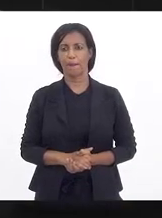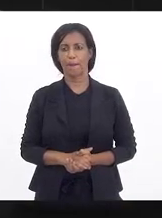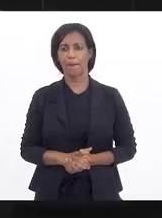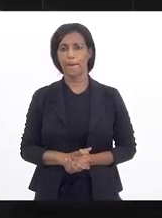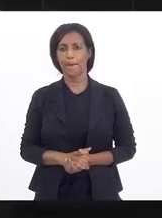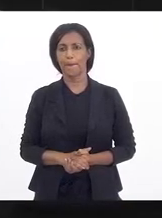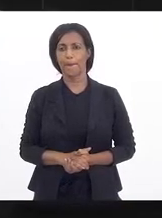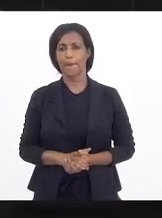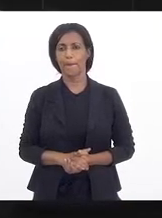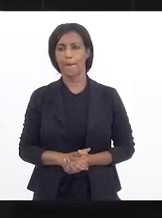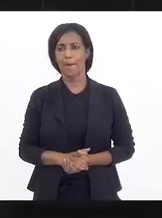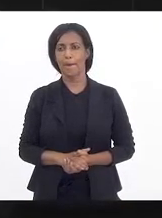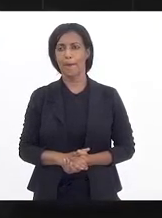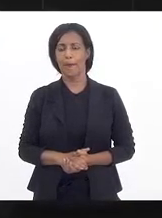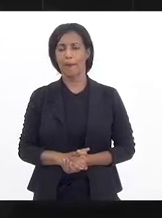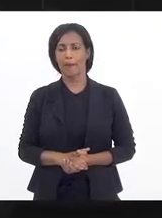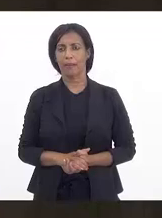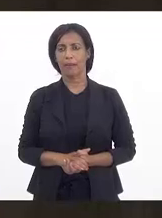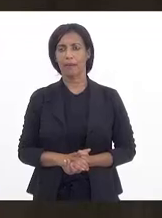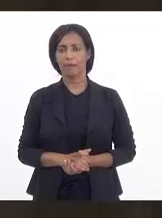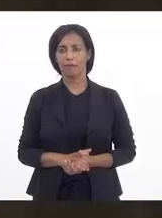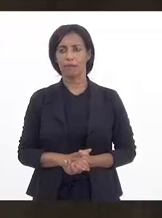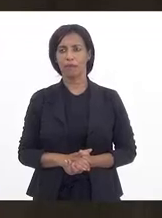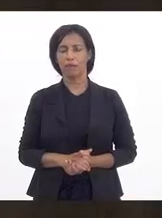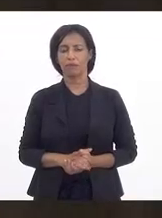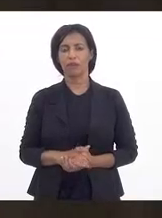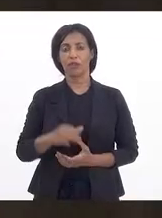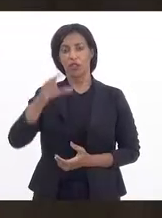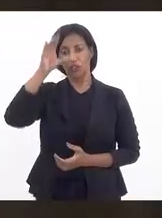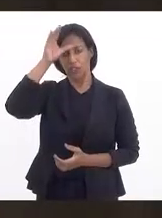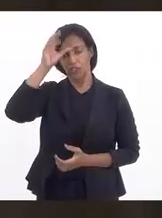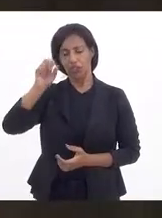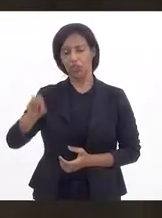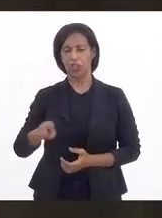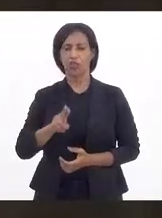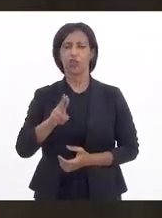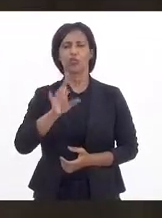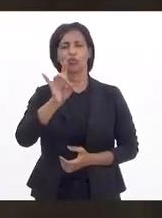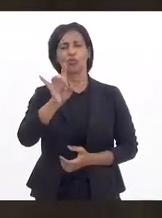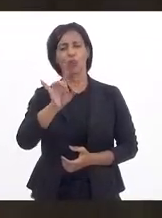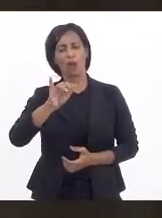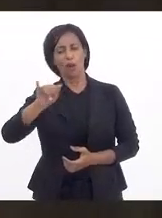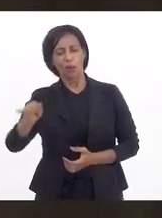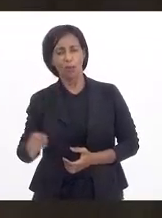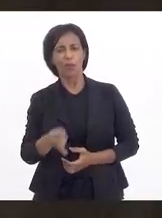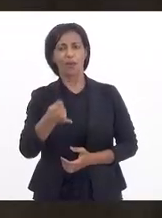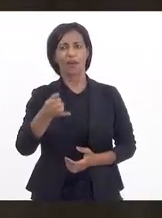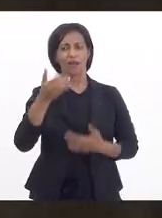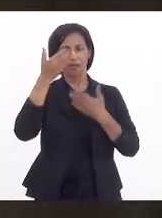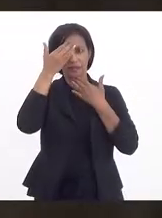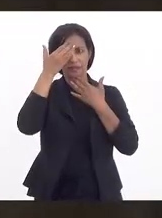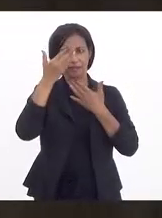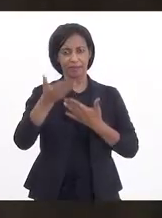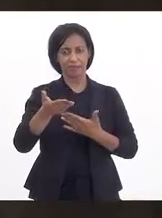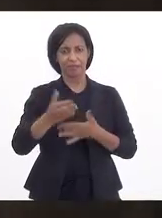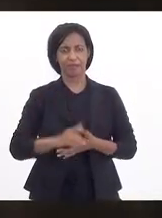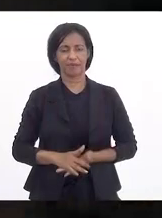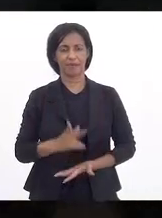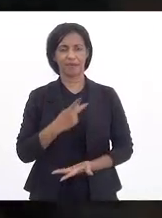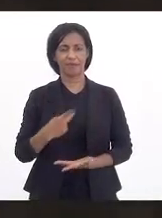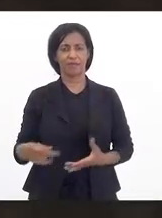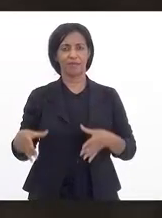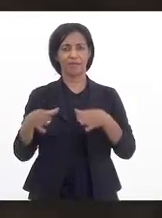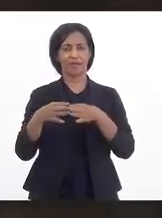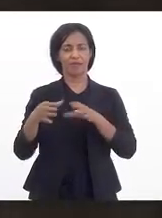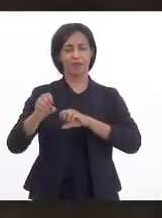Jair Bittencourt deputado-presidente tia Ju quero só aqui aproveitar a oportunidade e agradecer ao